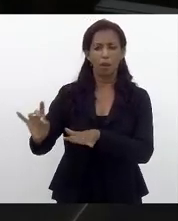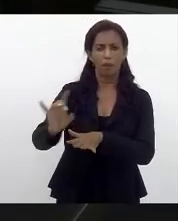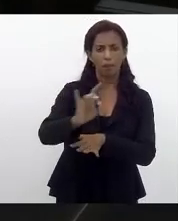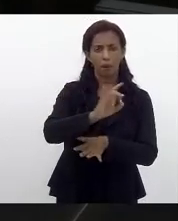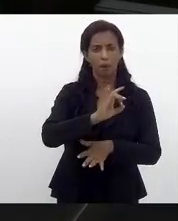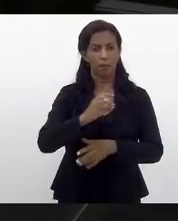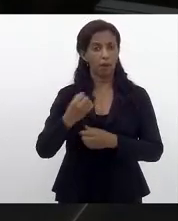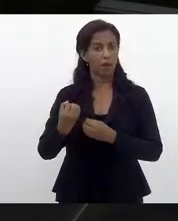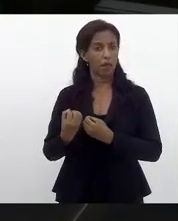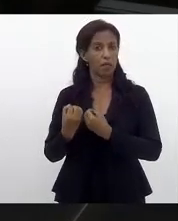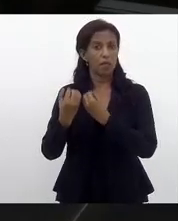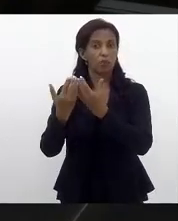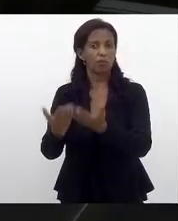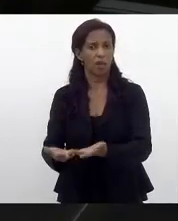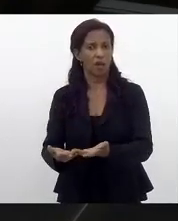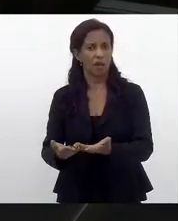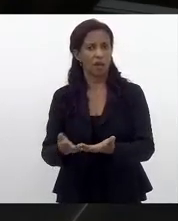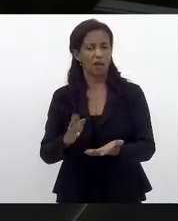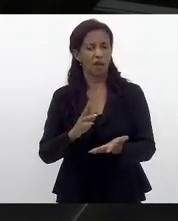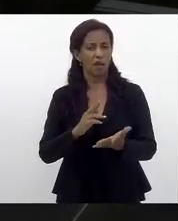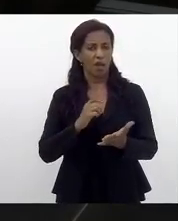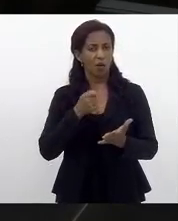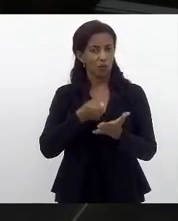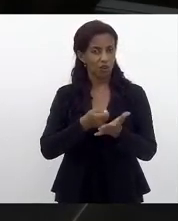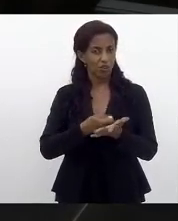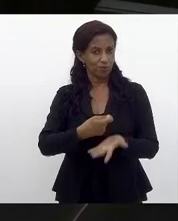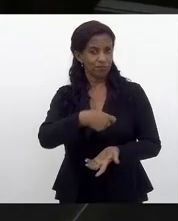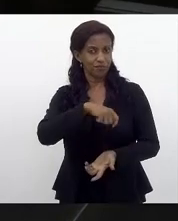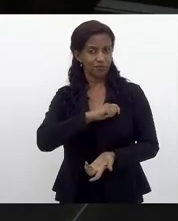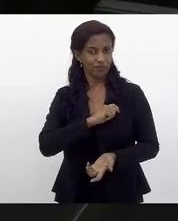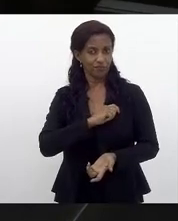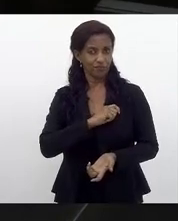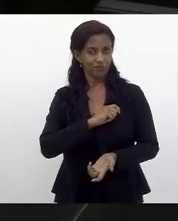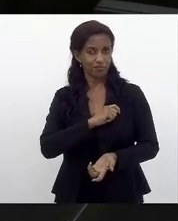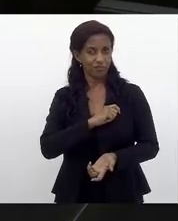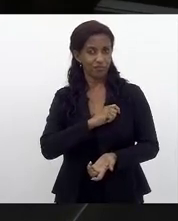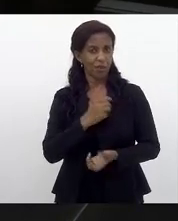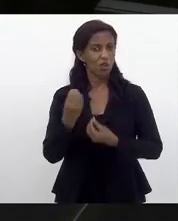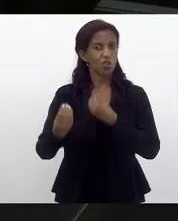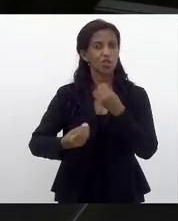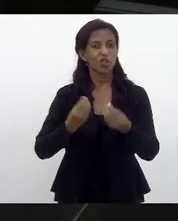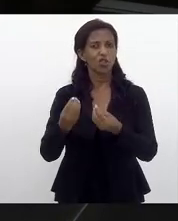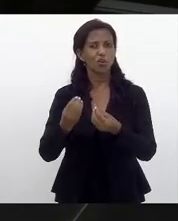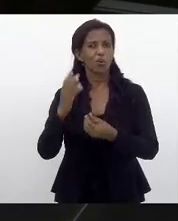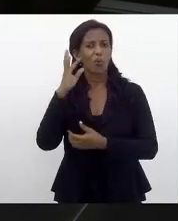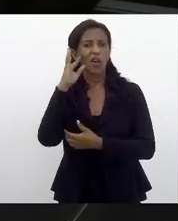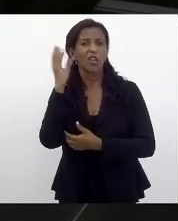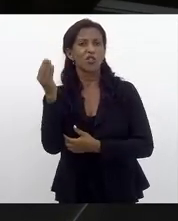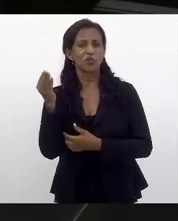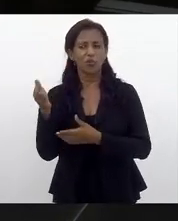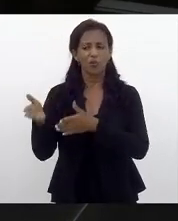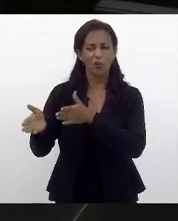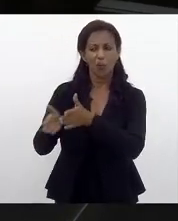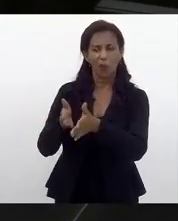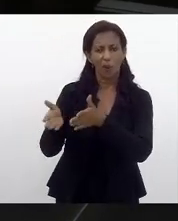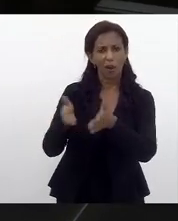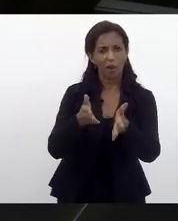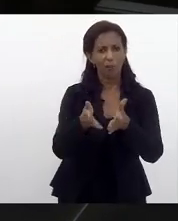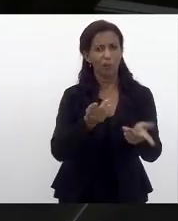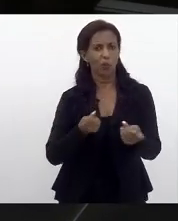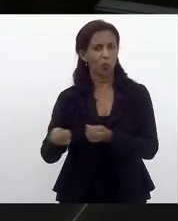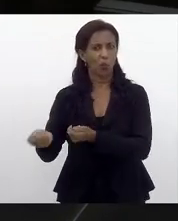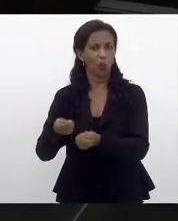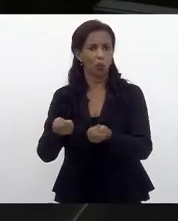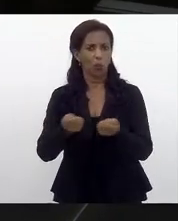não dá ao regime de recuperação fiscal a vara de condão de decidir e controlar